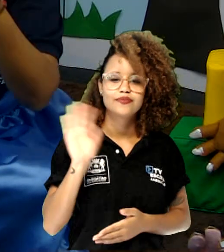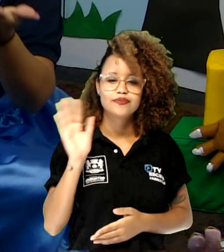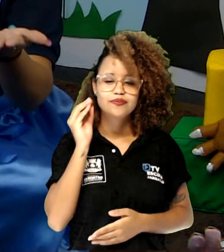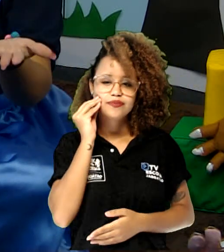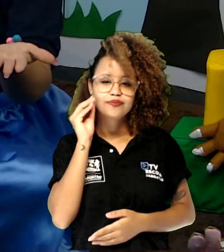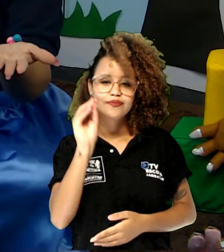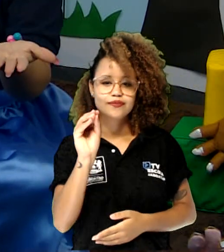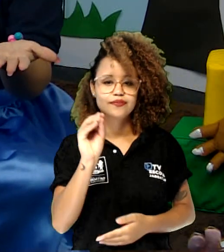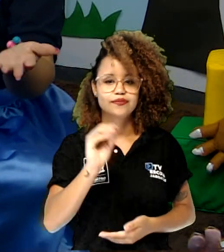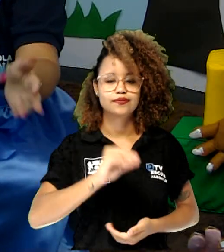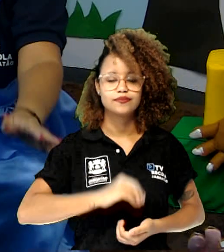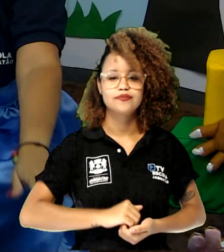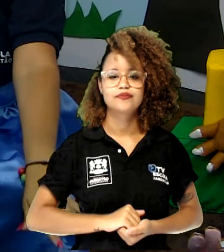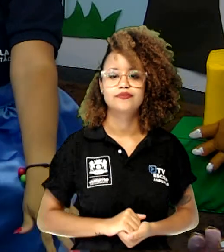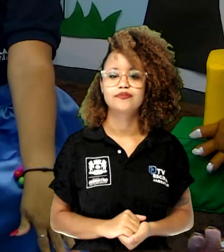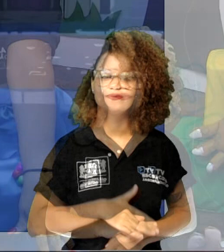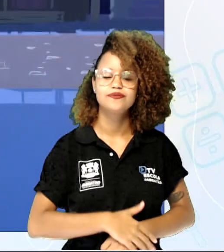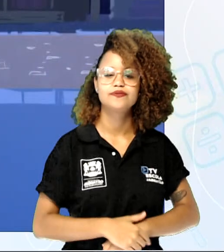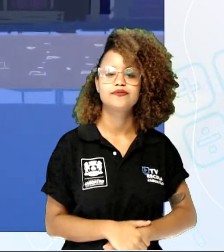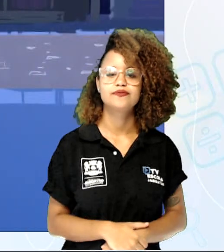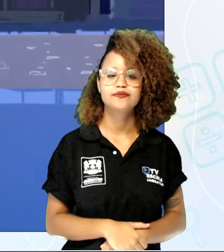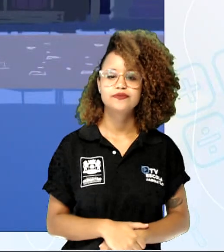Um beijo.